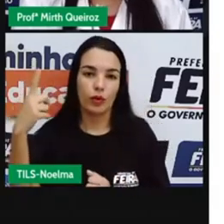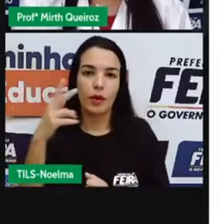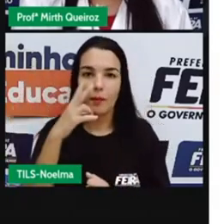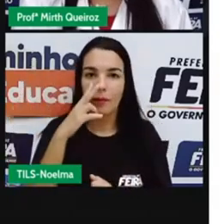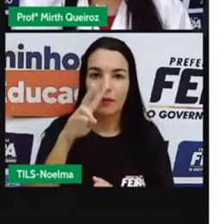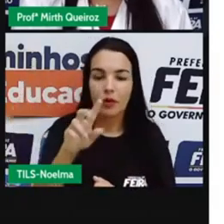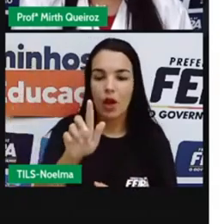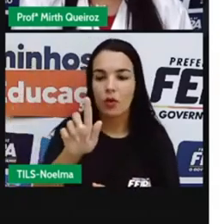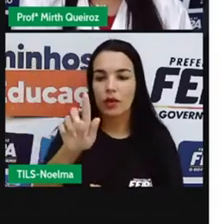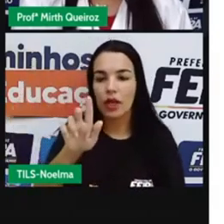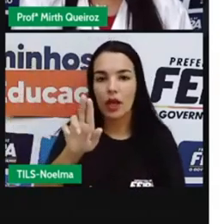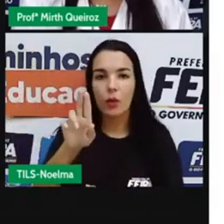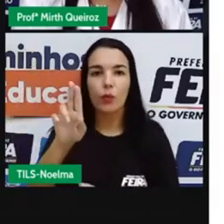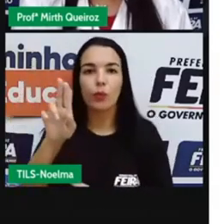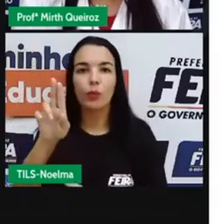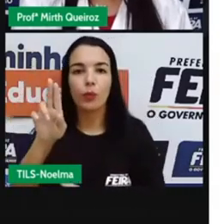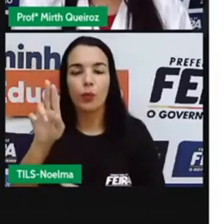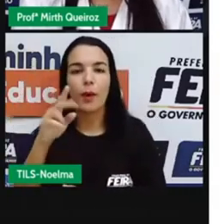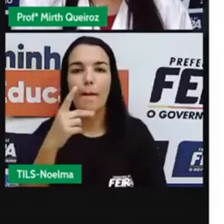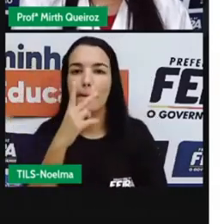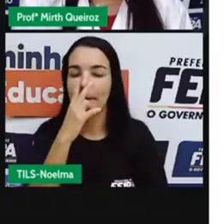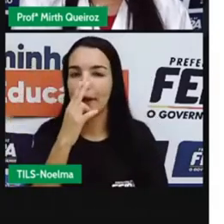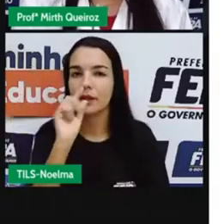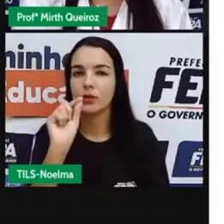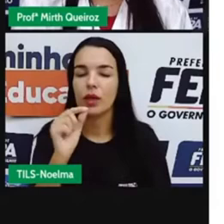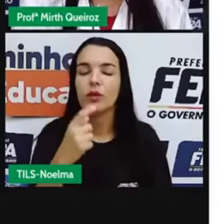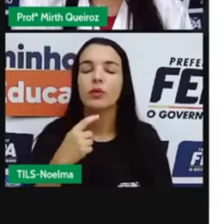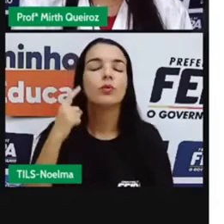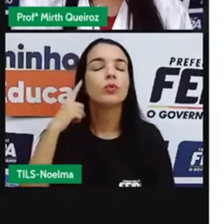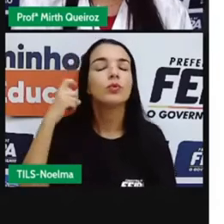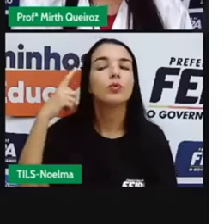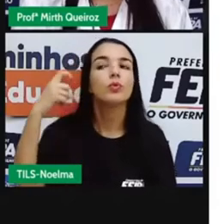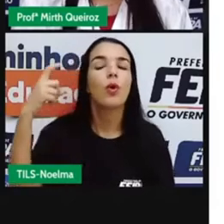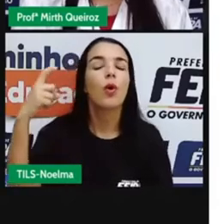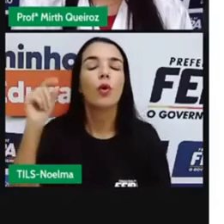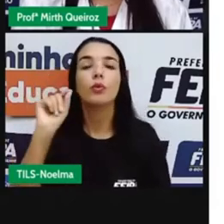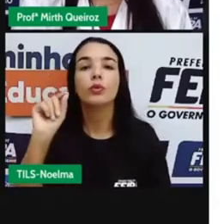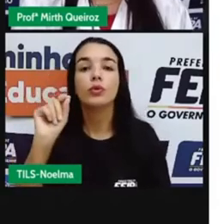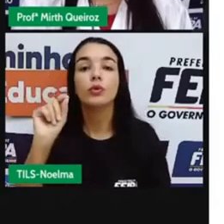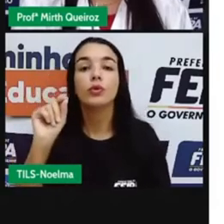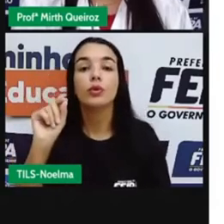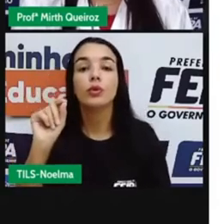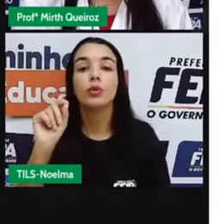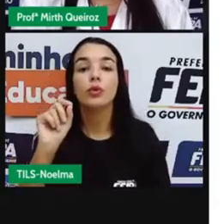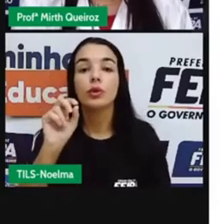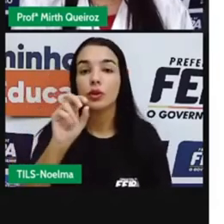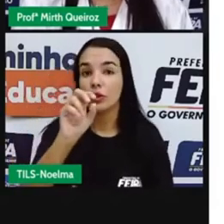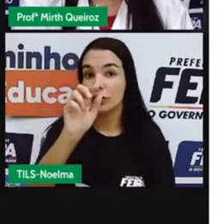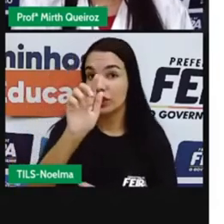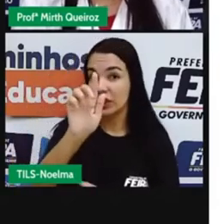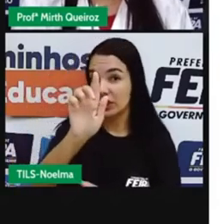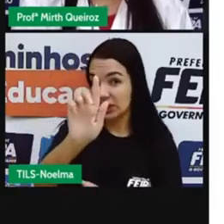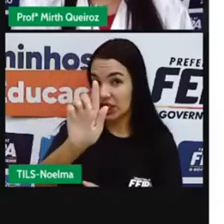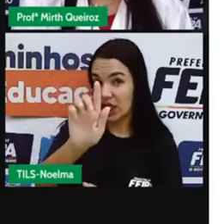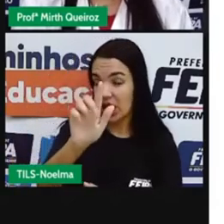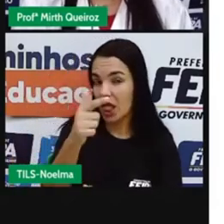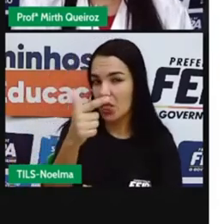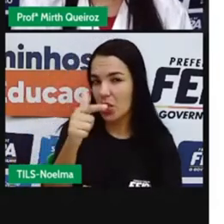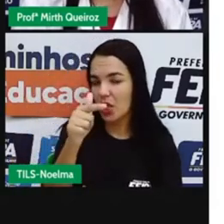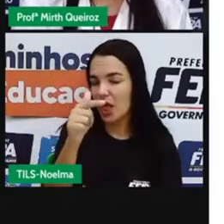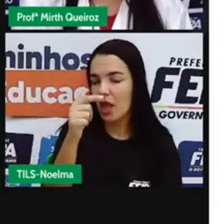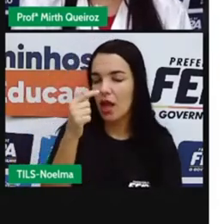embora tenha duas letras, que é o G e o U, aparece aí somente o som do G, né? Que